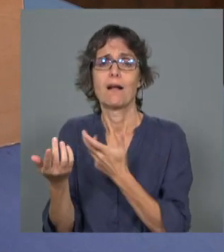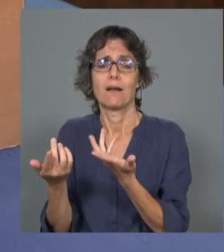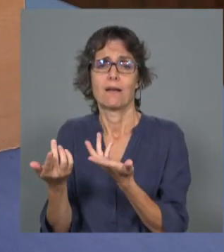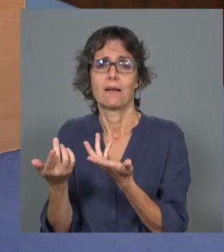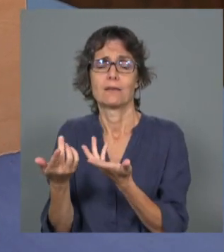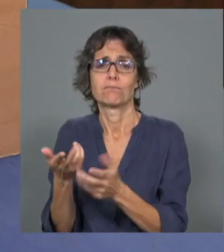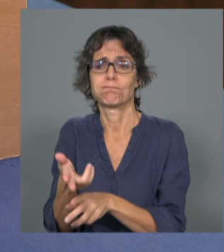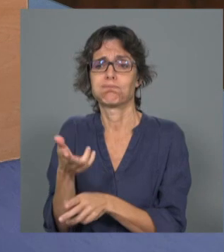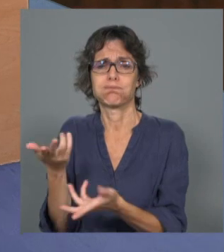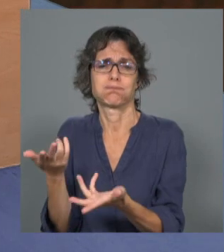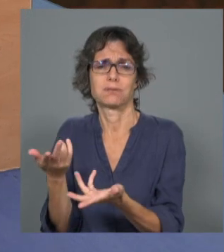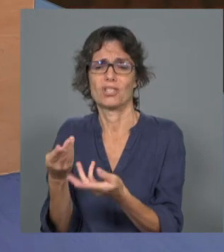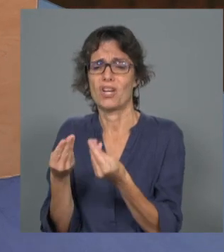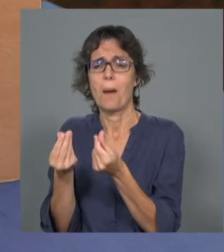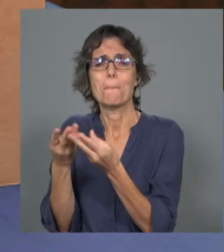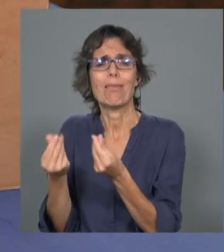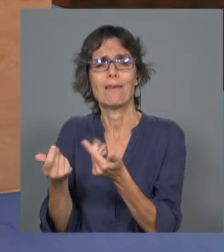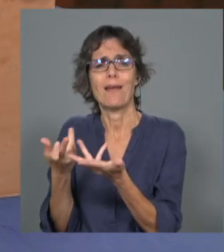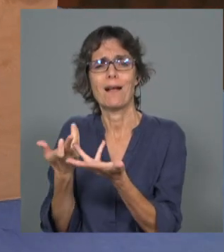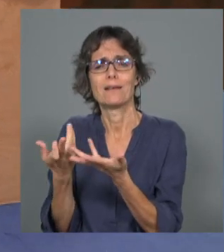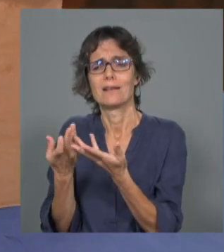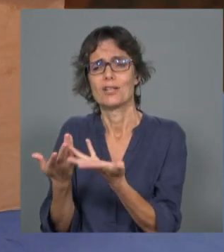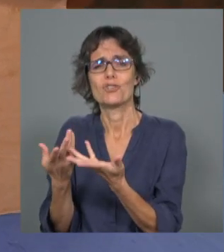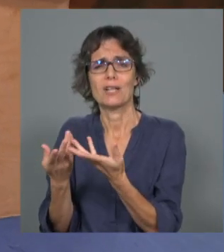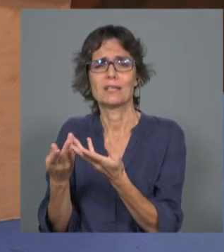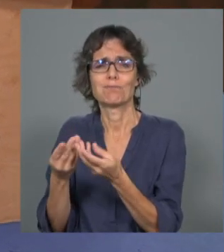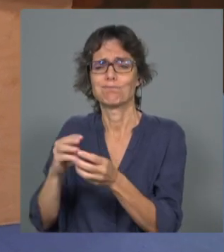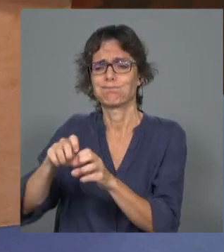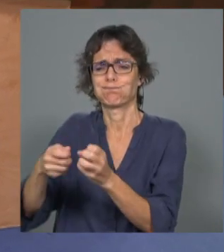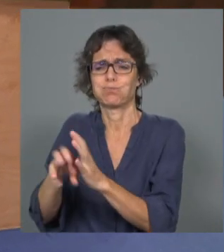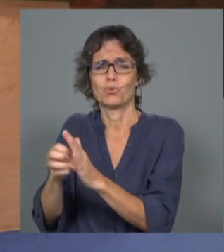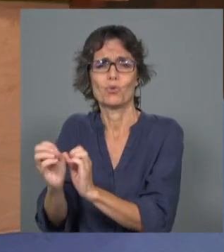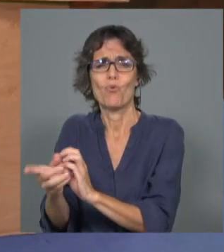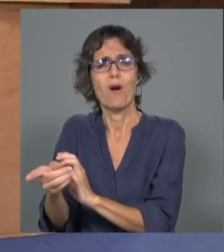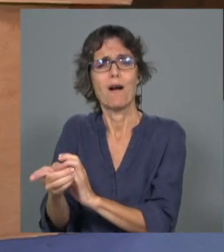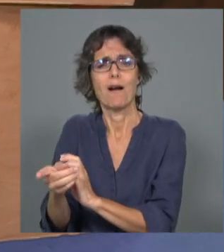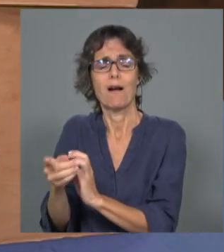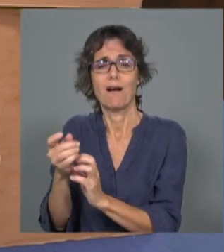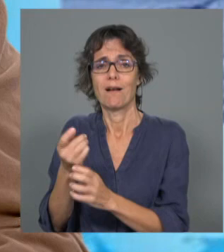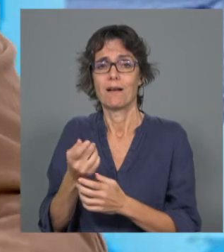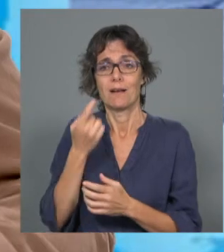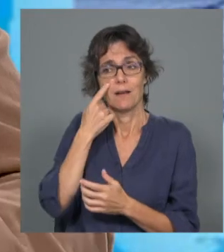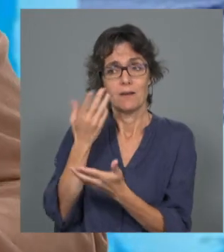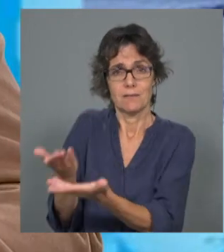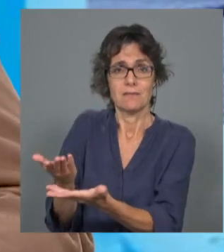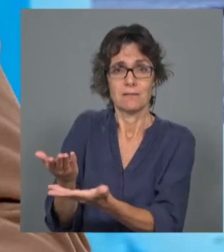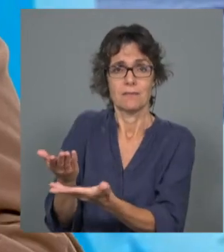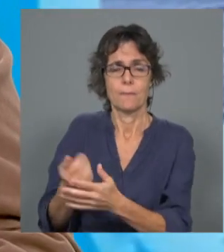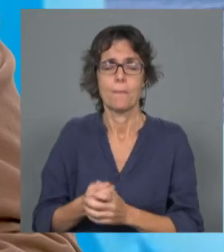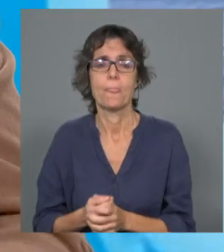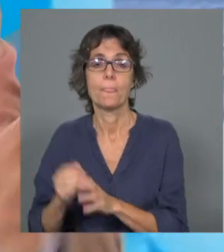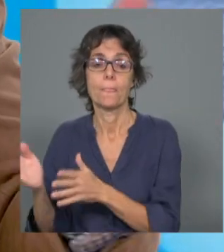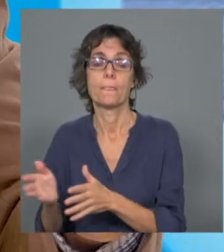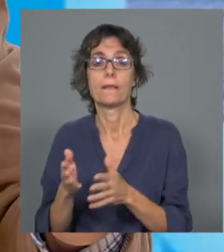AK-47 enferrujadas. Sabemos tudo isso porque, de facto, a transparência das redes é grande. E, ao mesmo tempo,